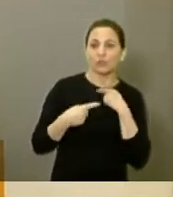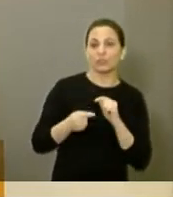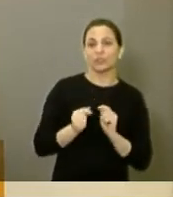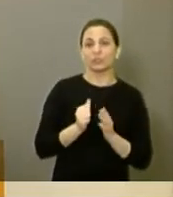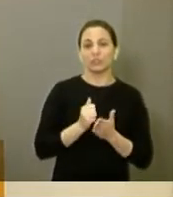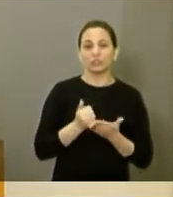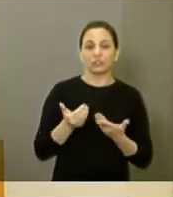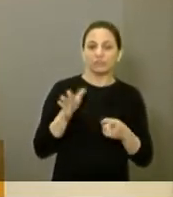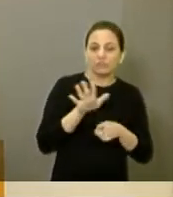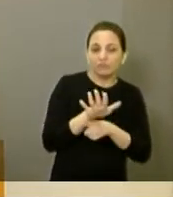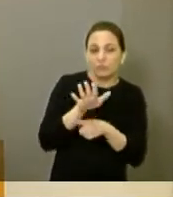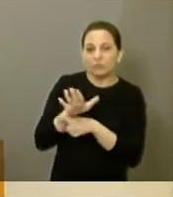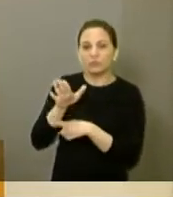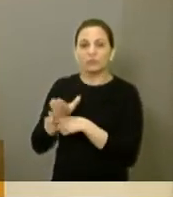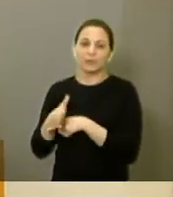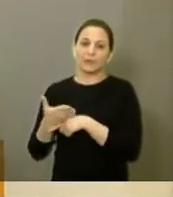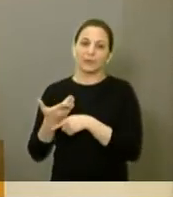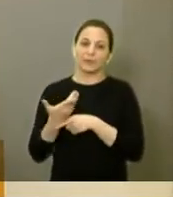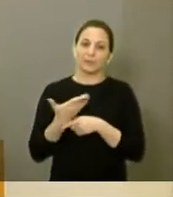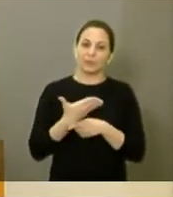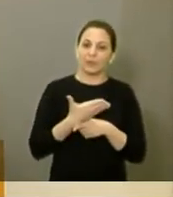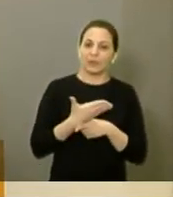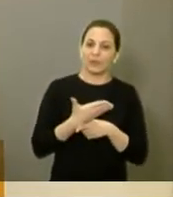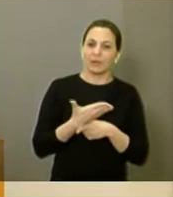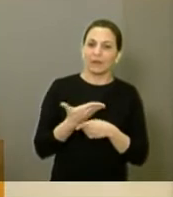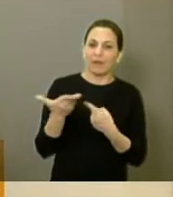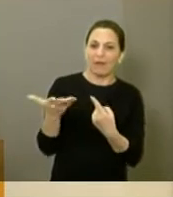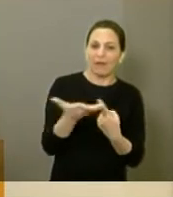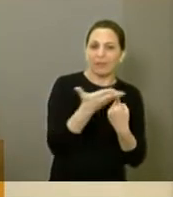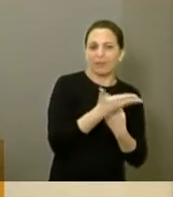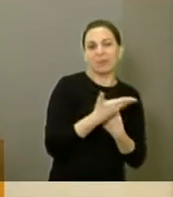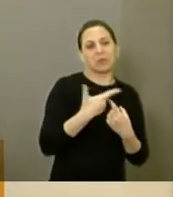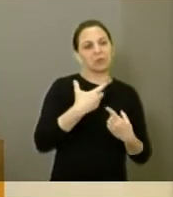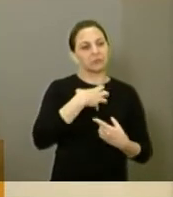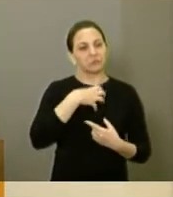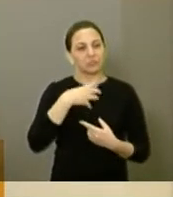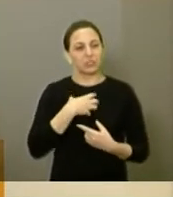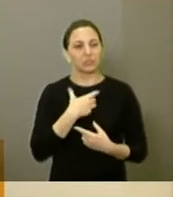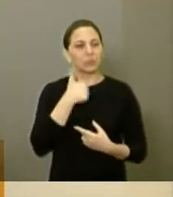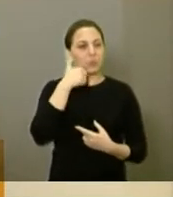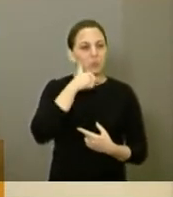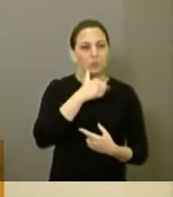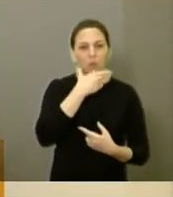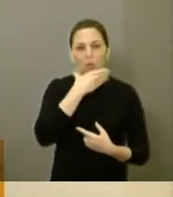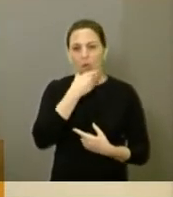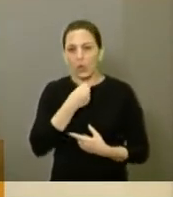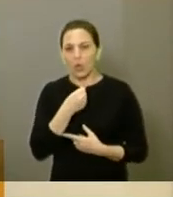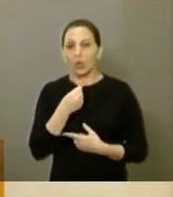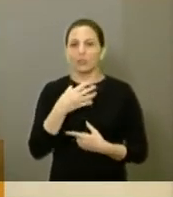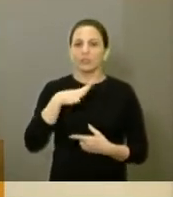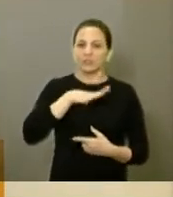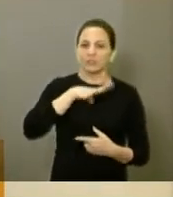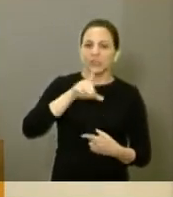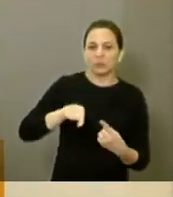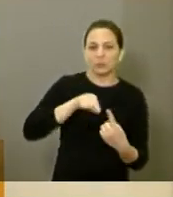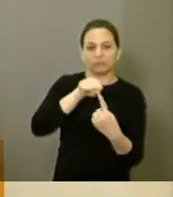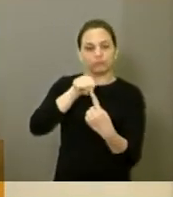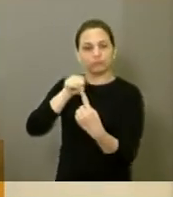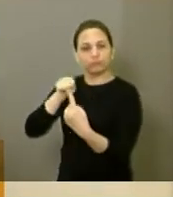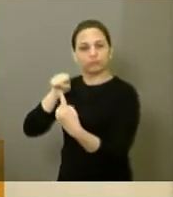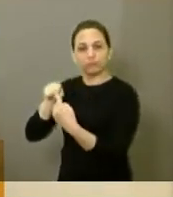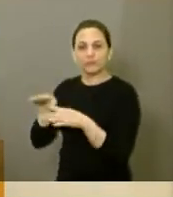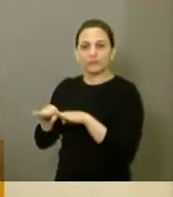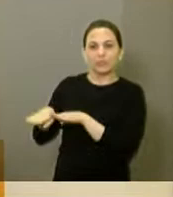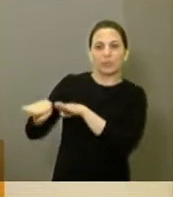solidário de dar o melhor de cada um de cada uma para que a gente tenha uma cidade como metas de cada vez mais